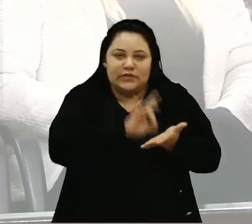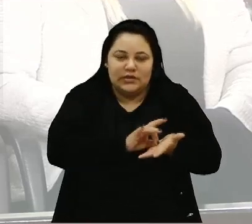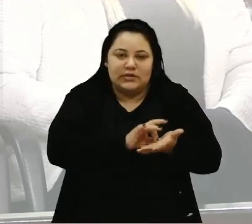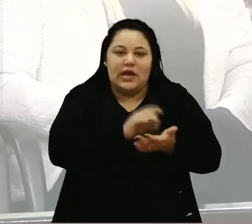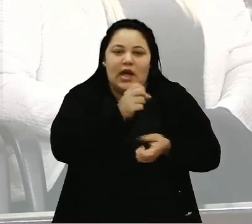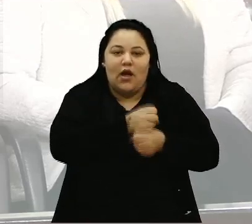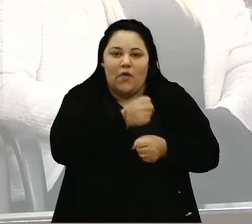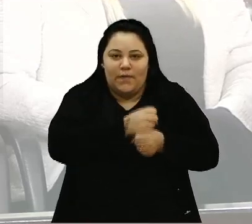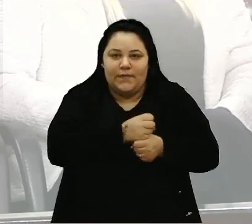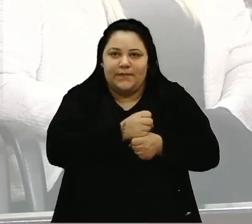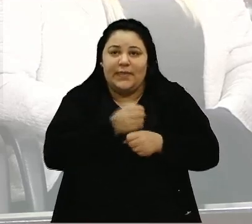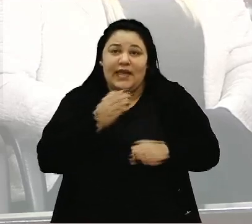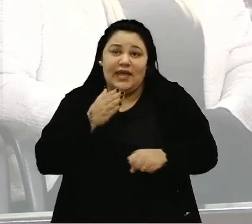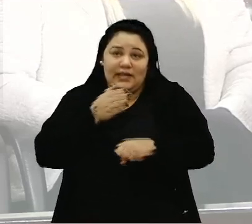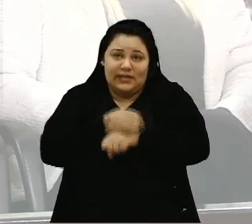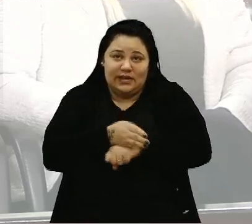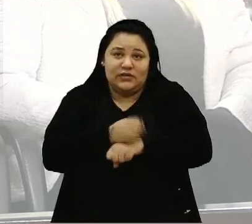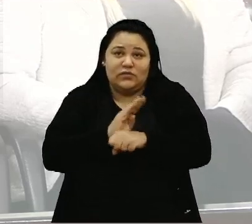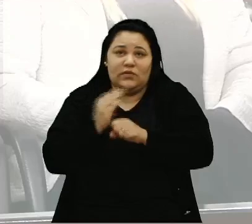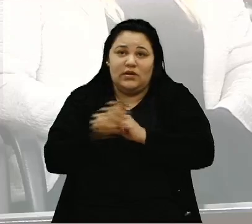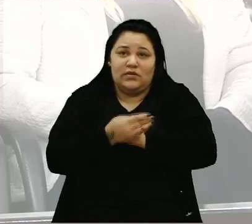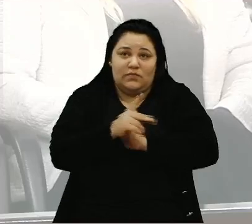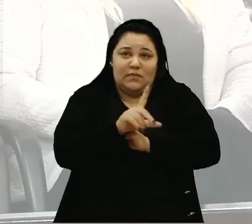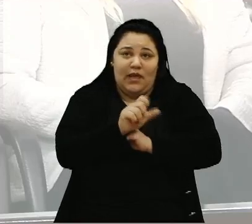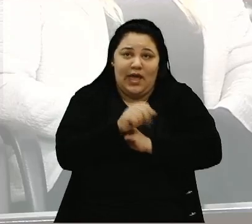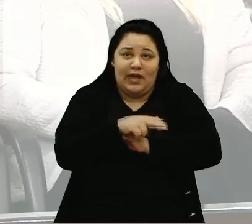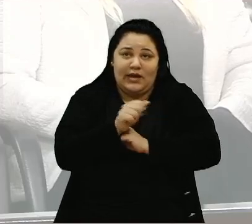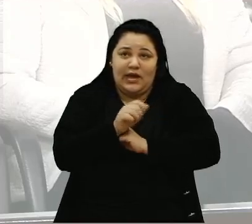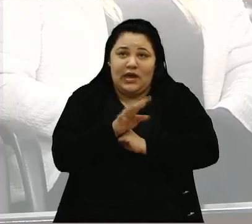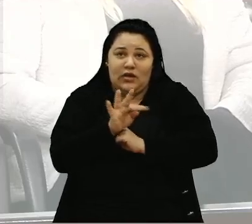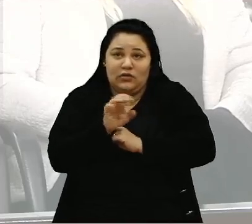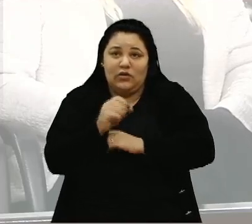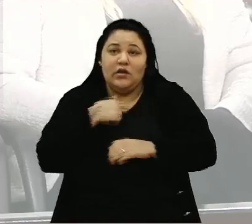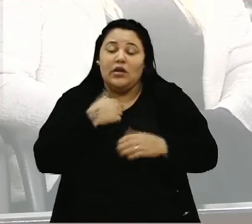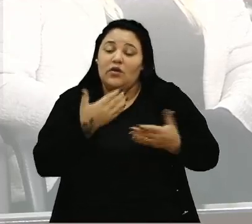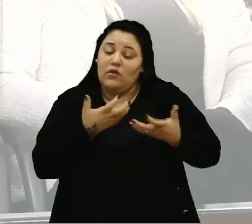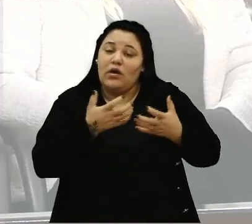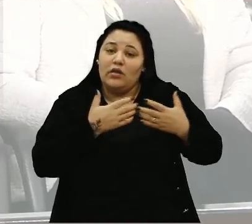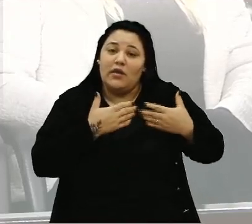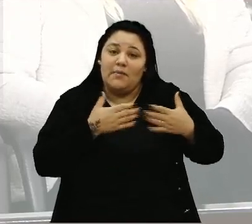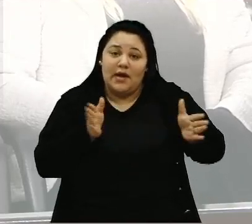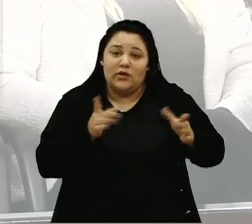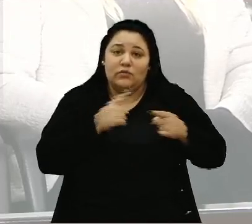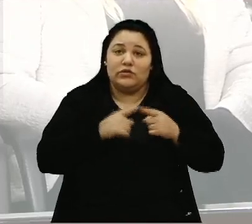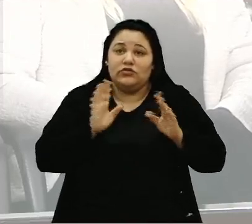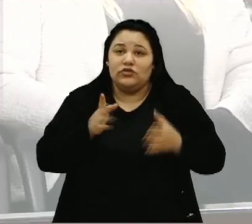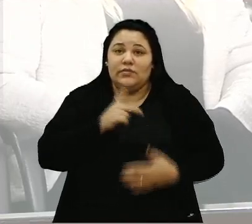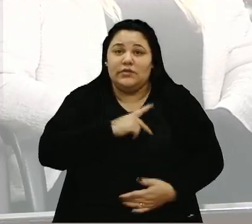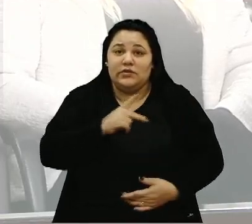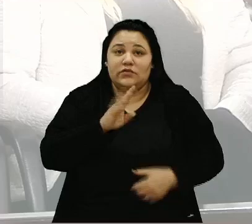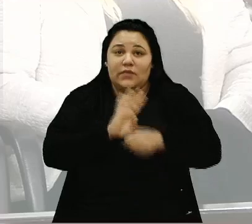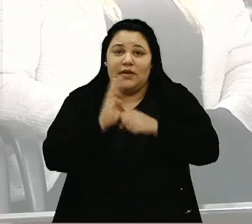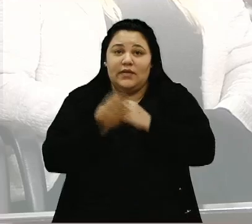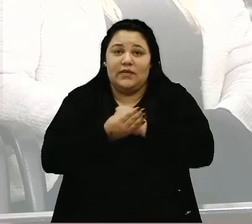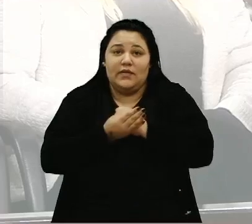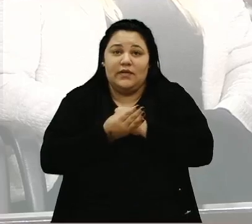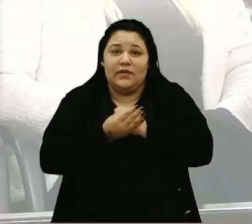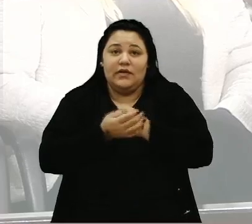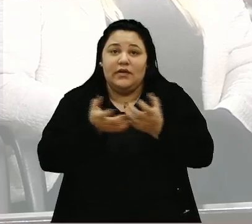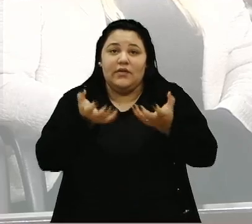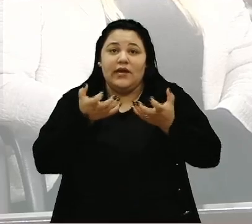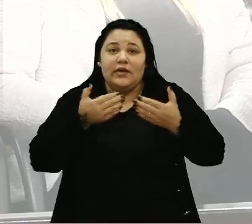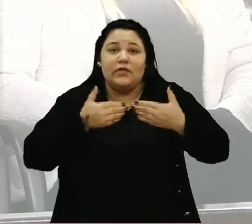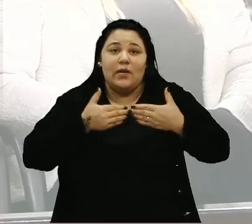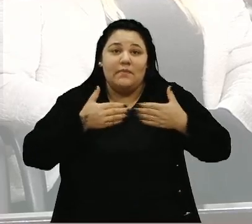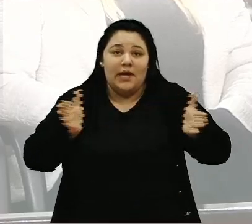do Planalto, eu quero me colocar à disposição de todo o planaltense, todas as pessoas, porque eu fui presidente de bairro, eu quero me colocar à disposição de